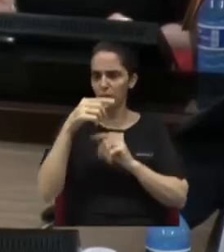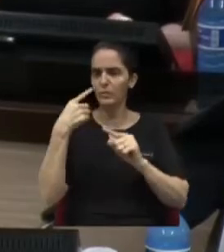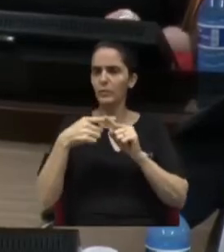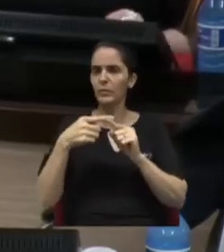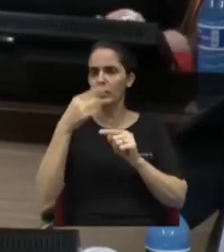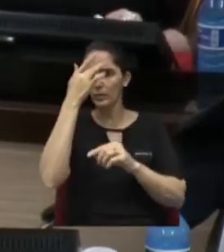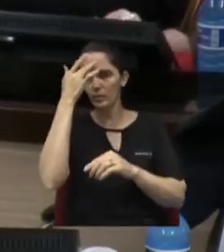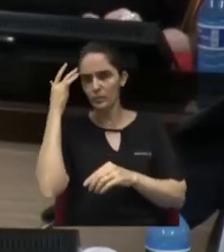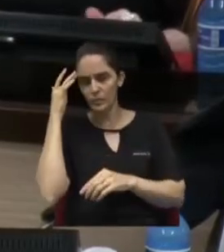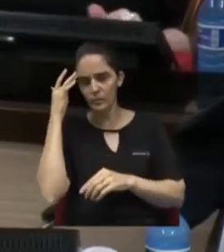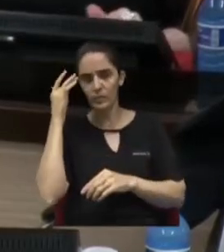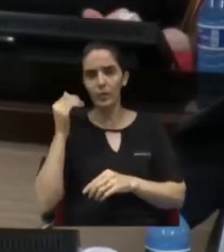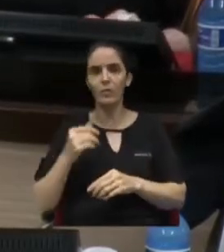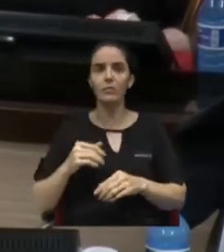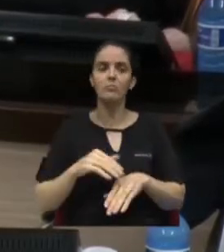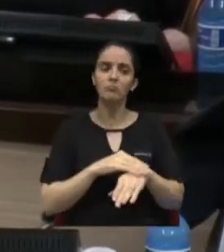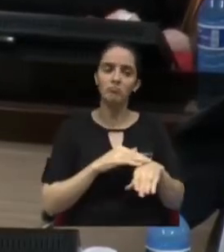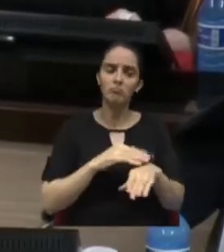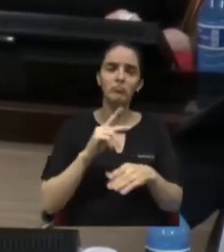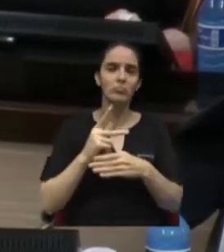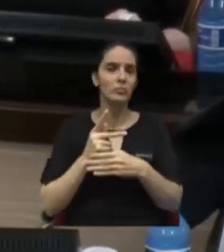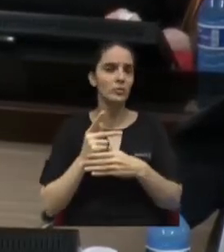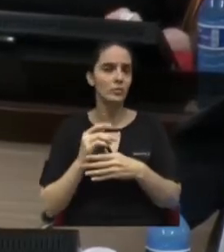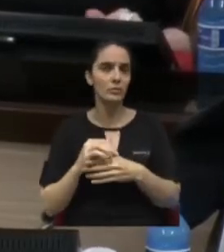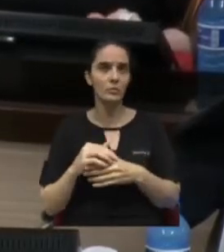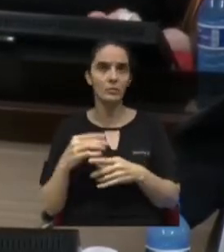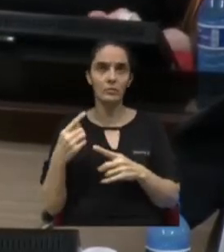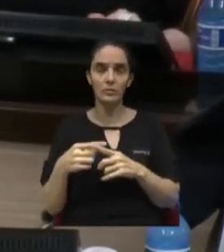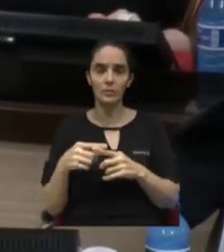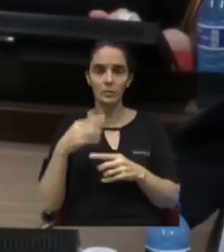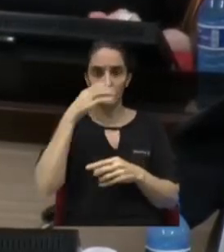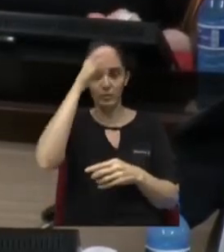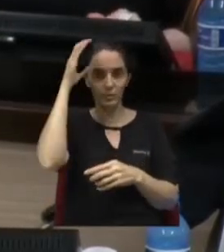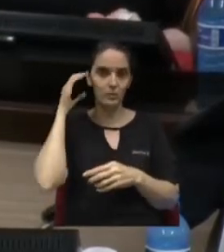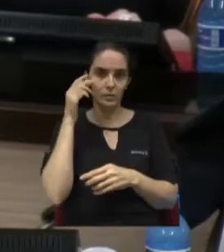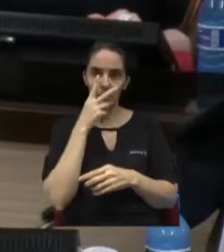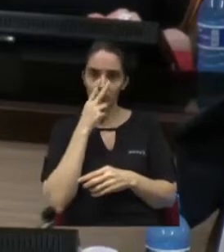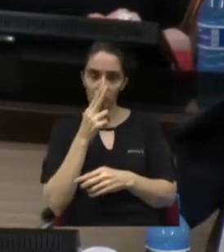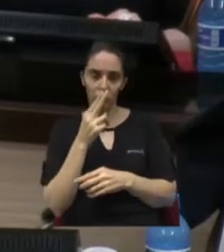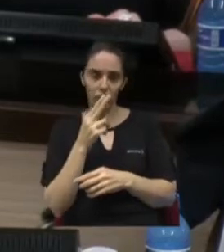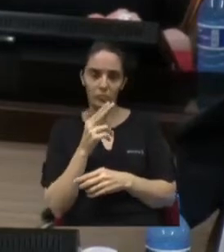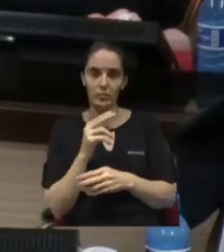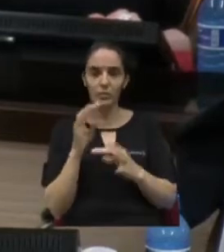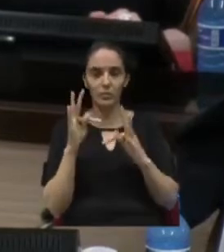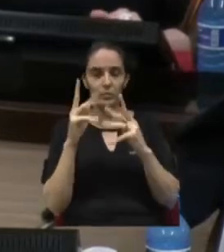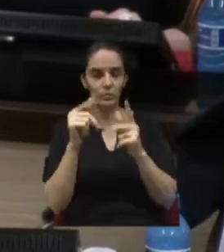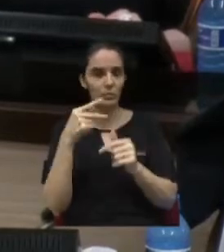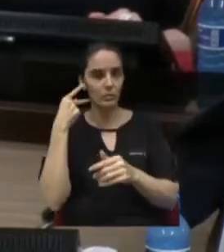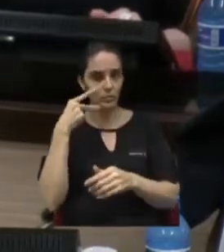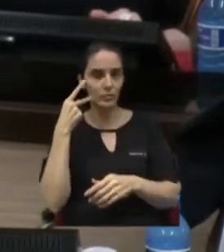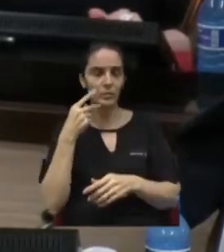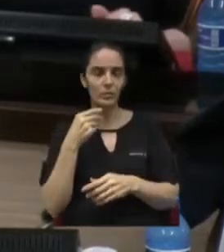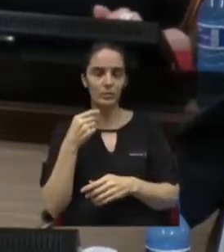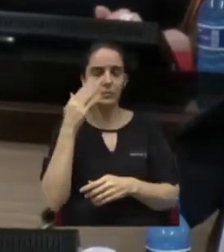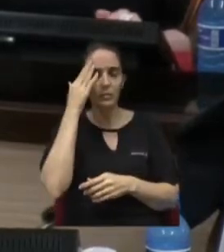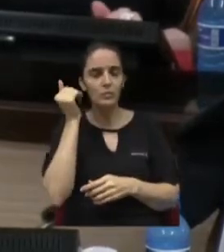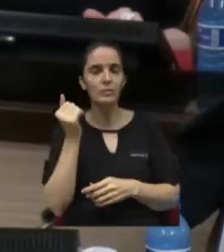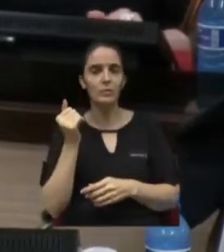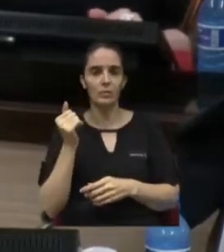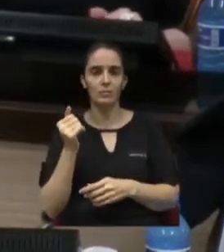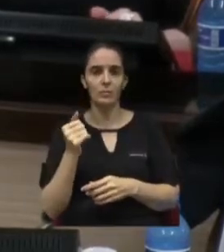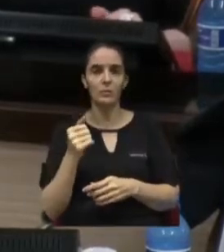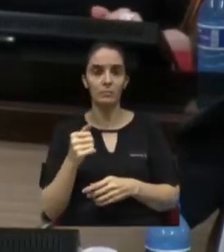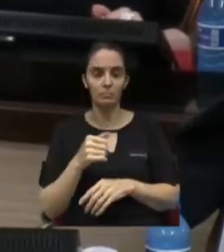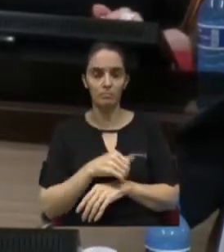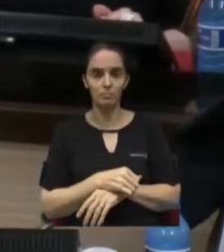ter procurado o gabinete e que eu acho que não é diferente para nenhum parlamentar. São muitos que